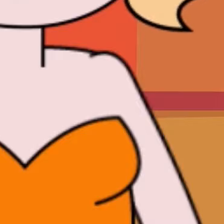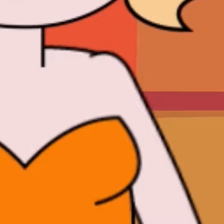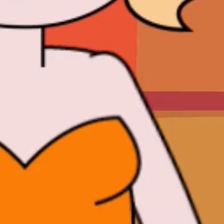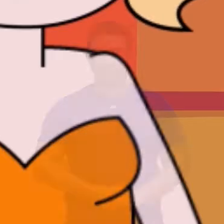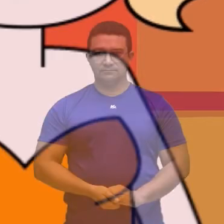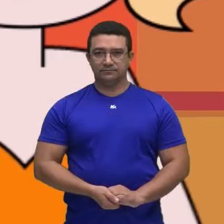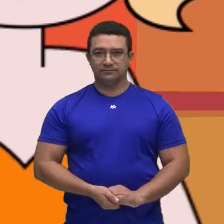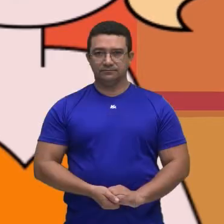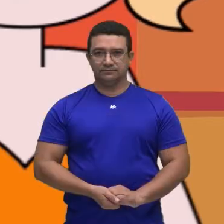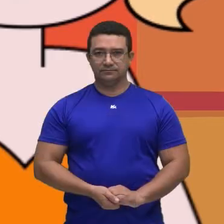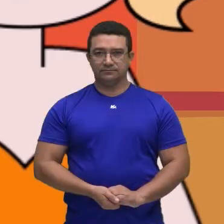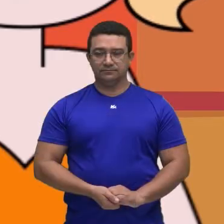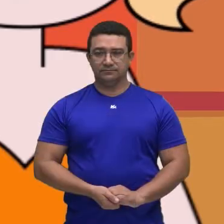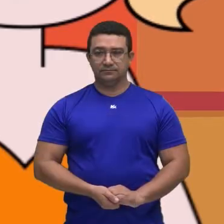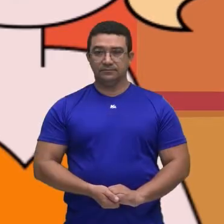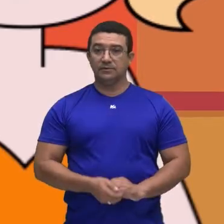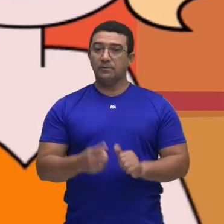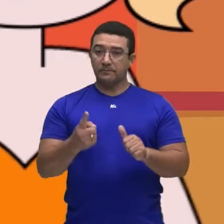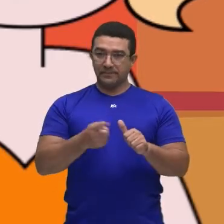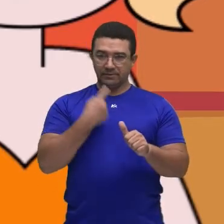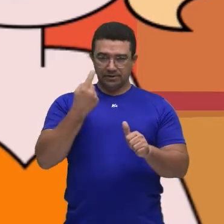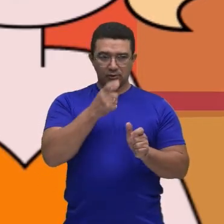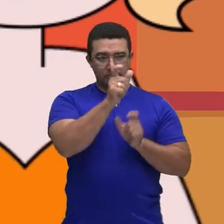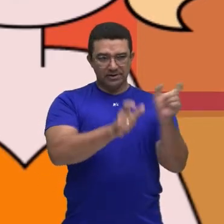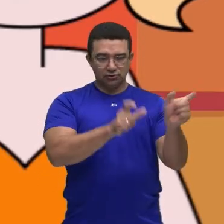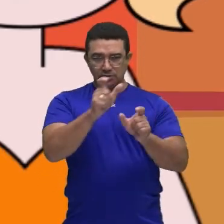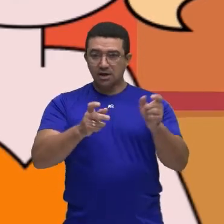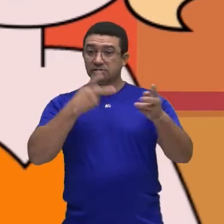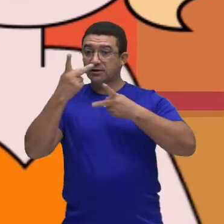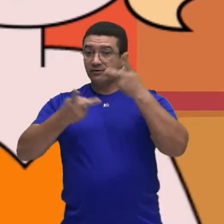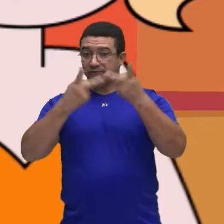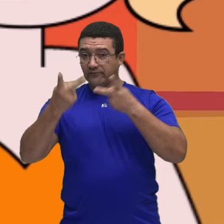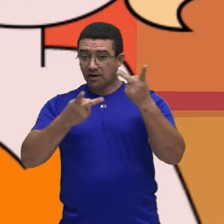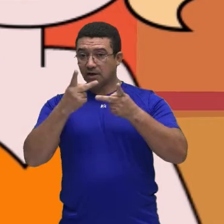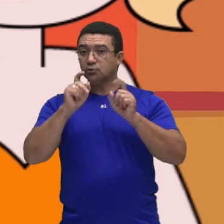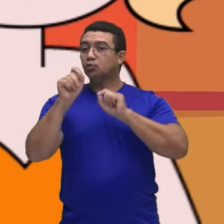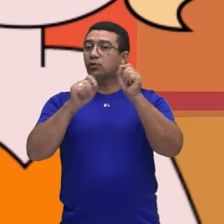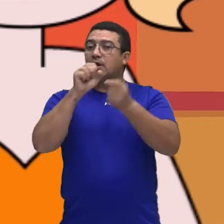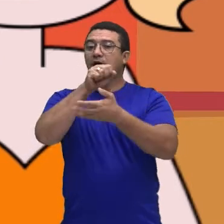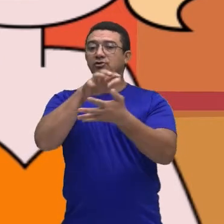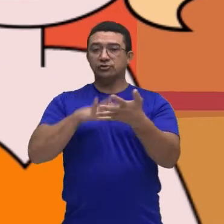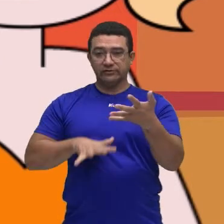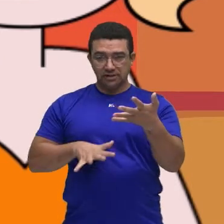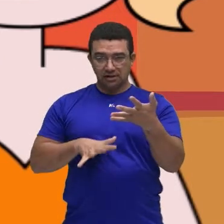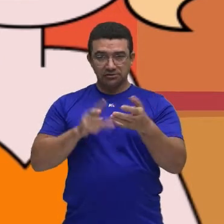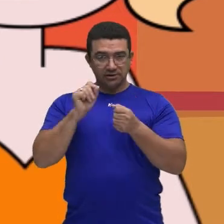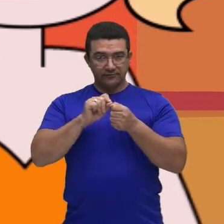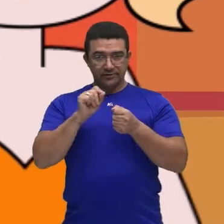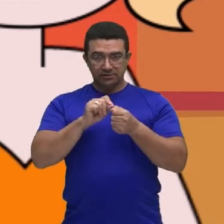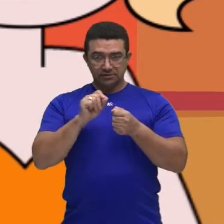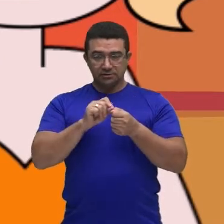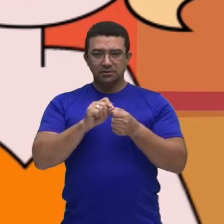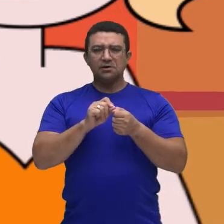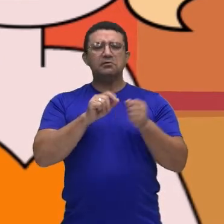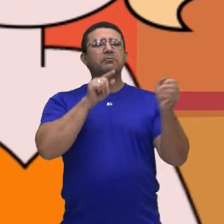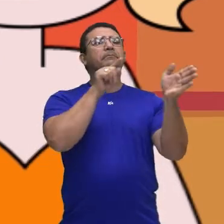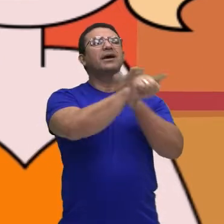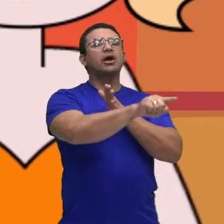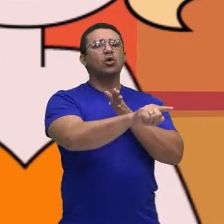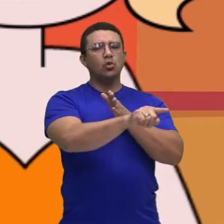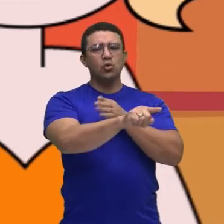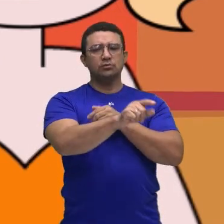Bem, então nosso primeiro personagem estava comentando, né, sobre essa atividade que eles estavam fazendo, e ele fez uma pergunta para a